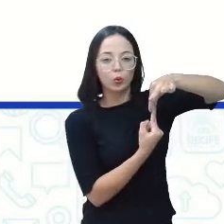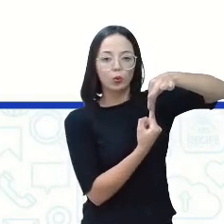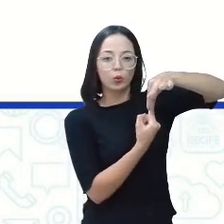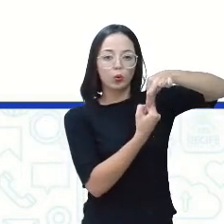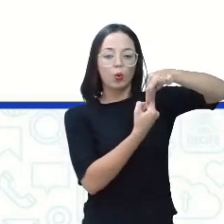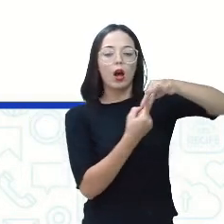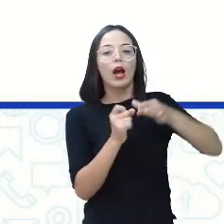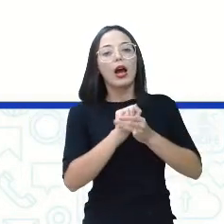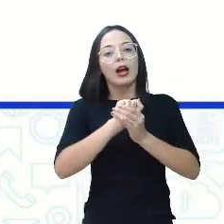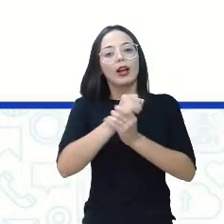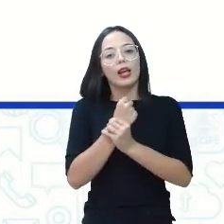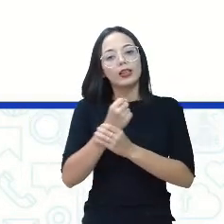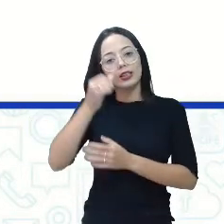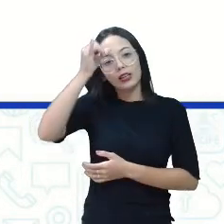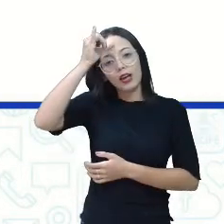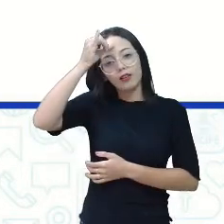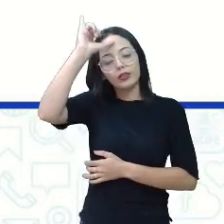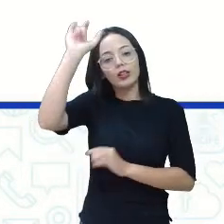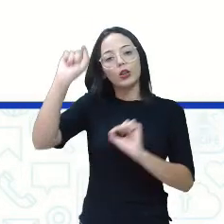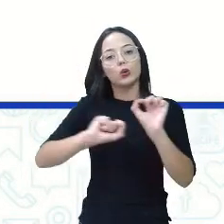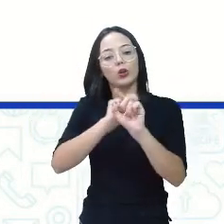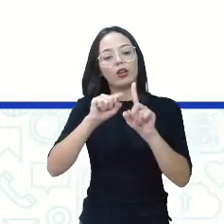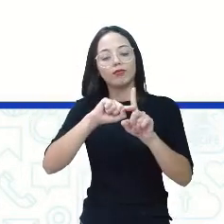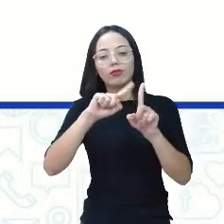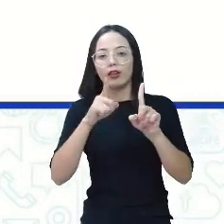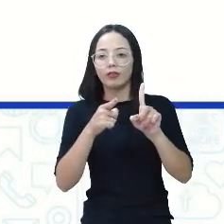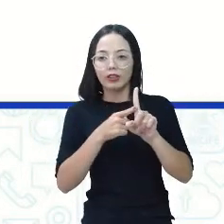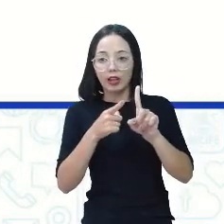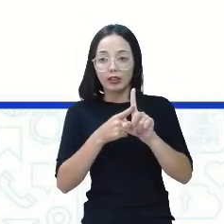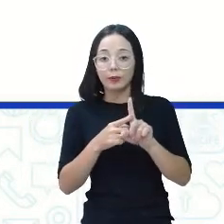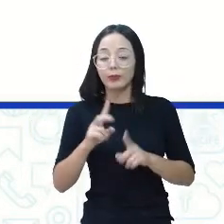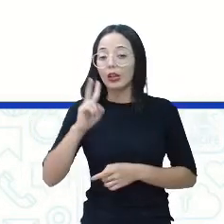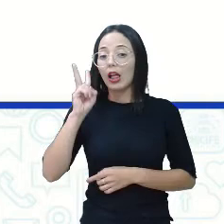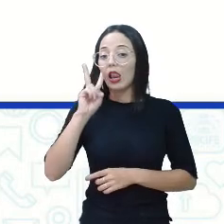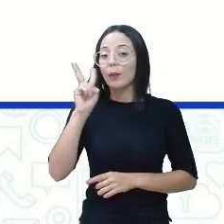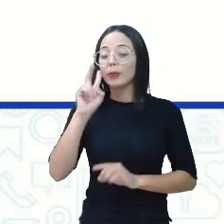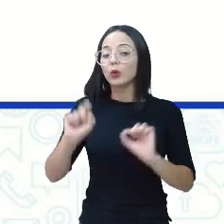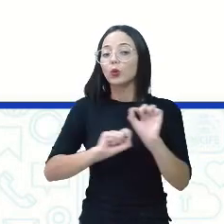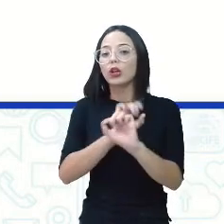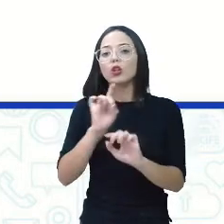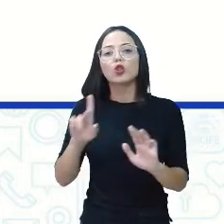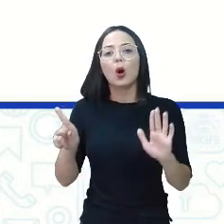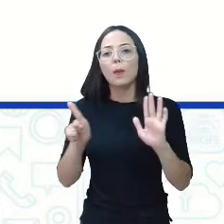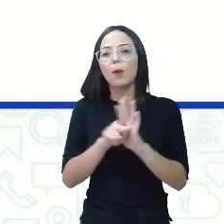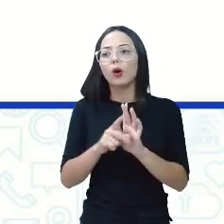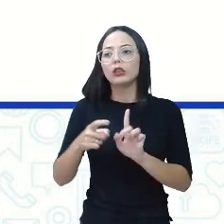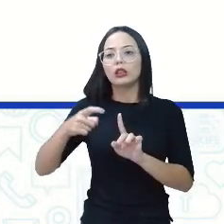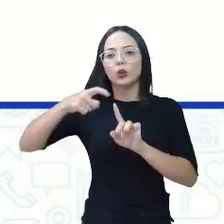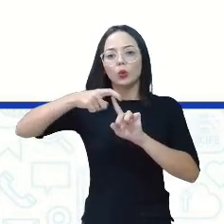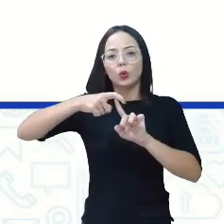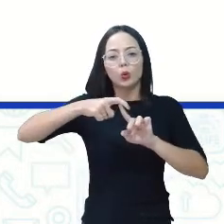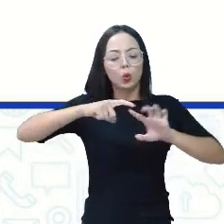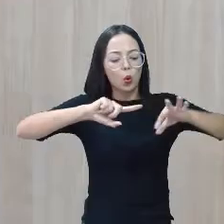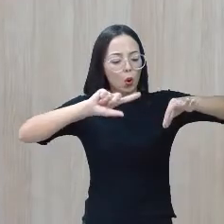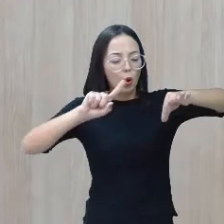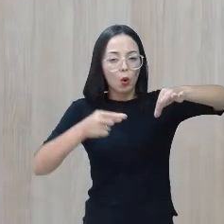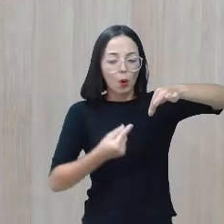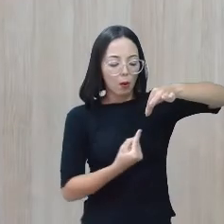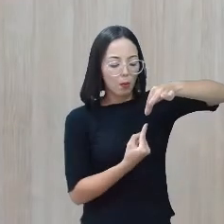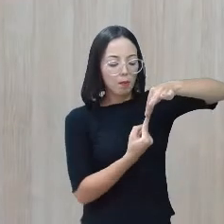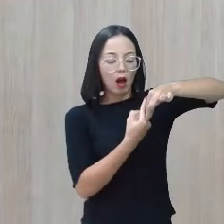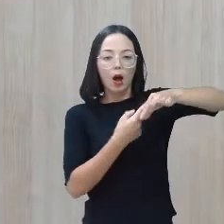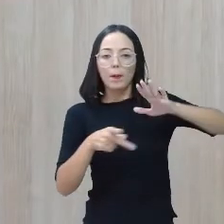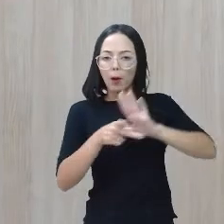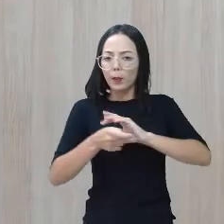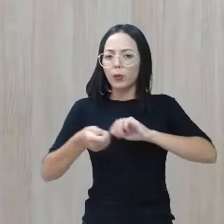para garantir a prevenção contra a gravidez. Lembrando que ele só pode ser colocado por um profissional.